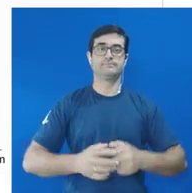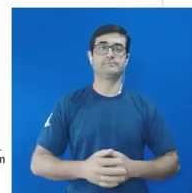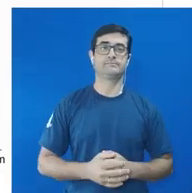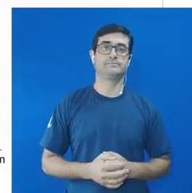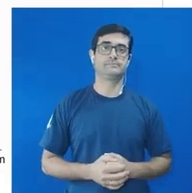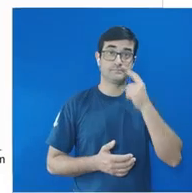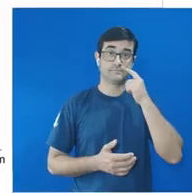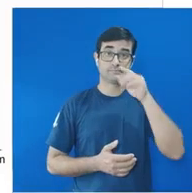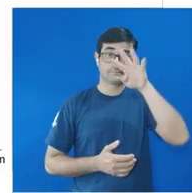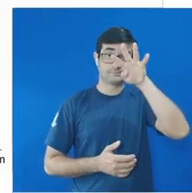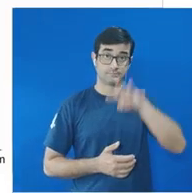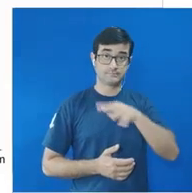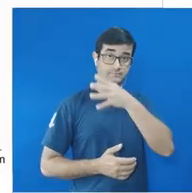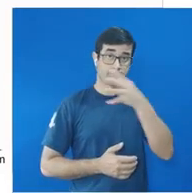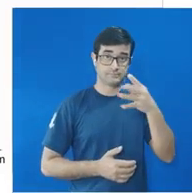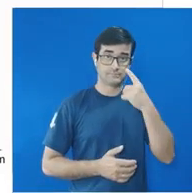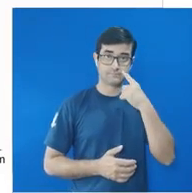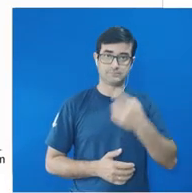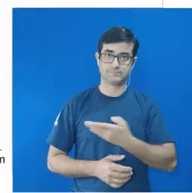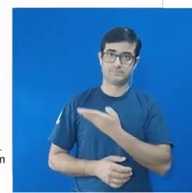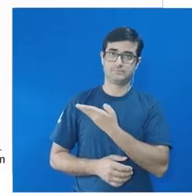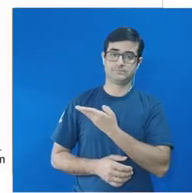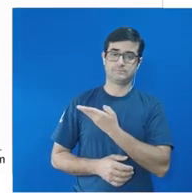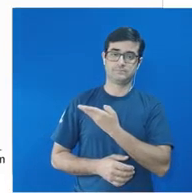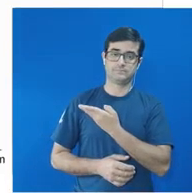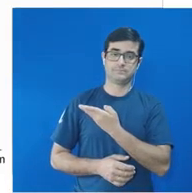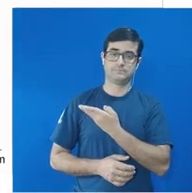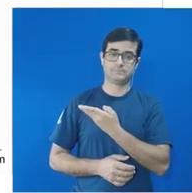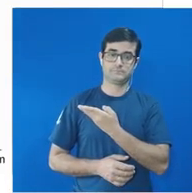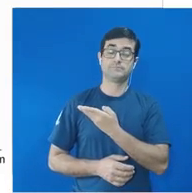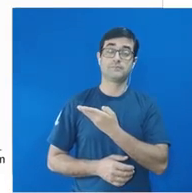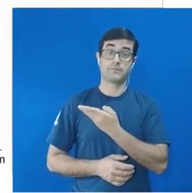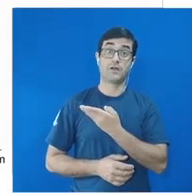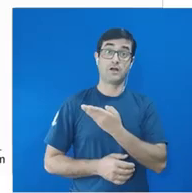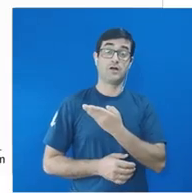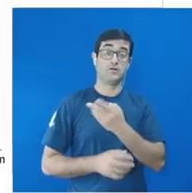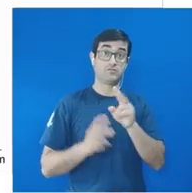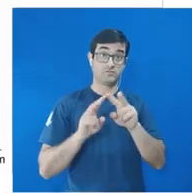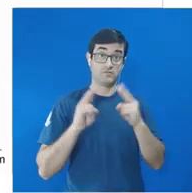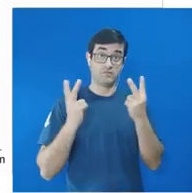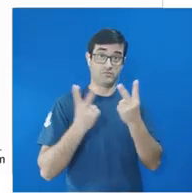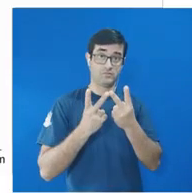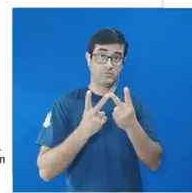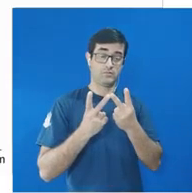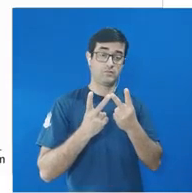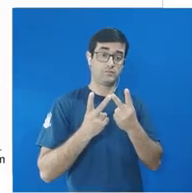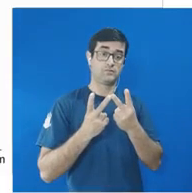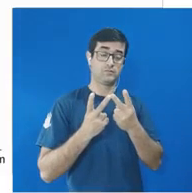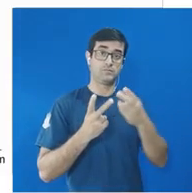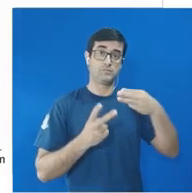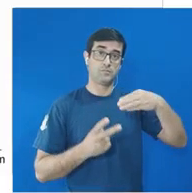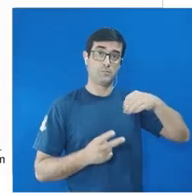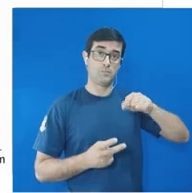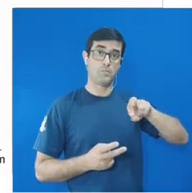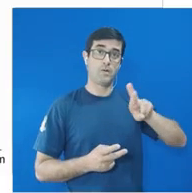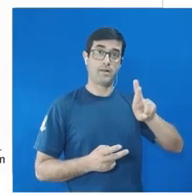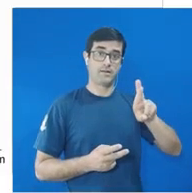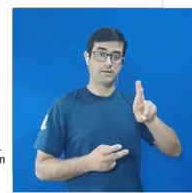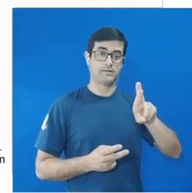volume molar para alguns gases. Lembrando que para um gás ideal, onde